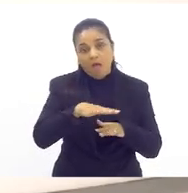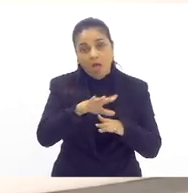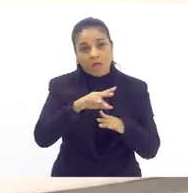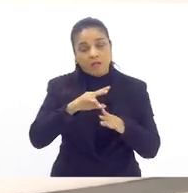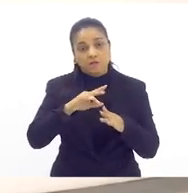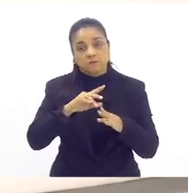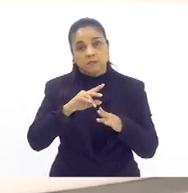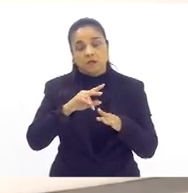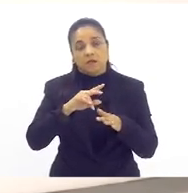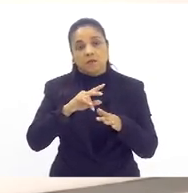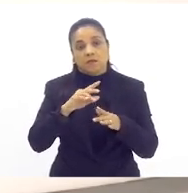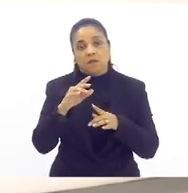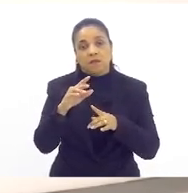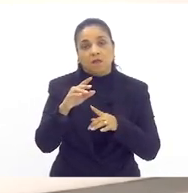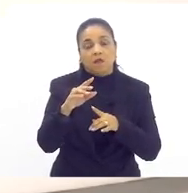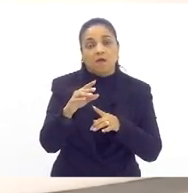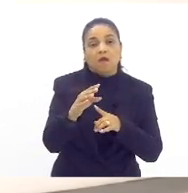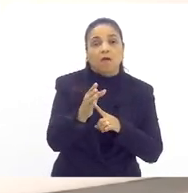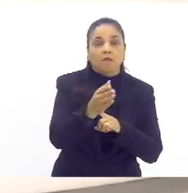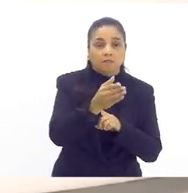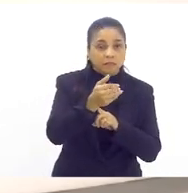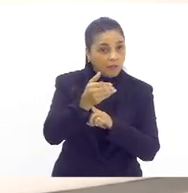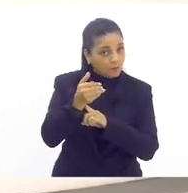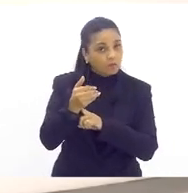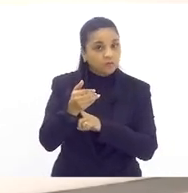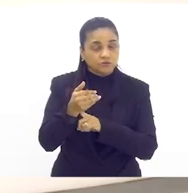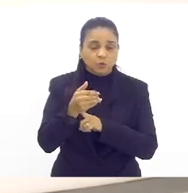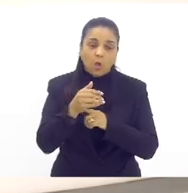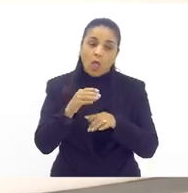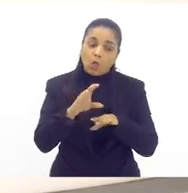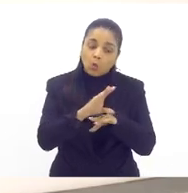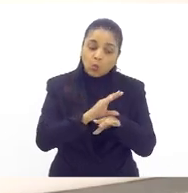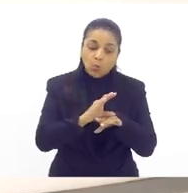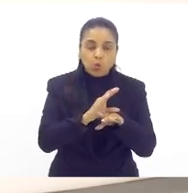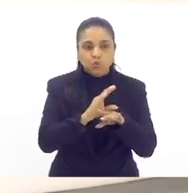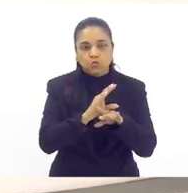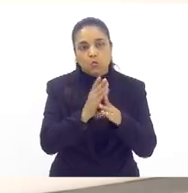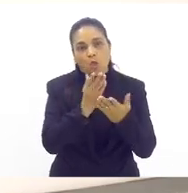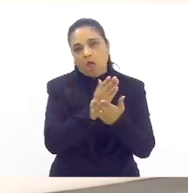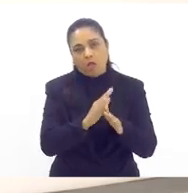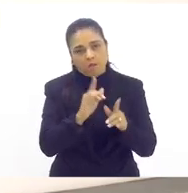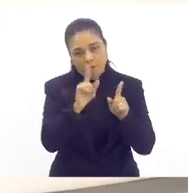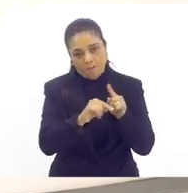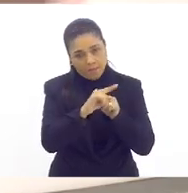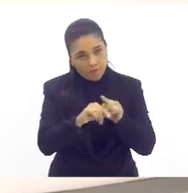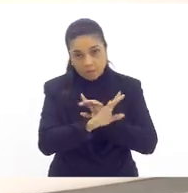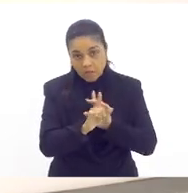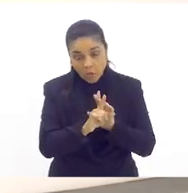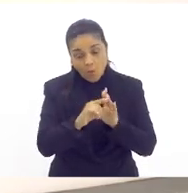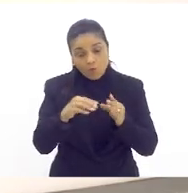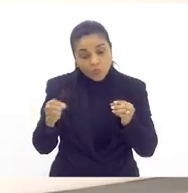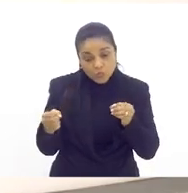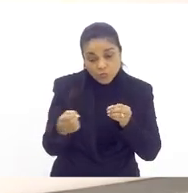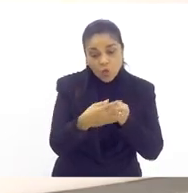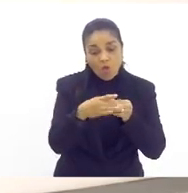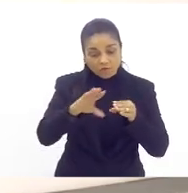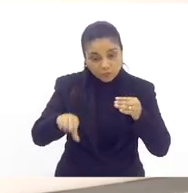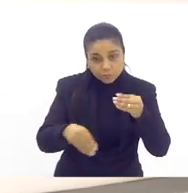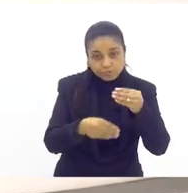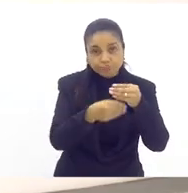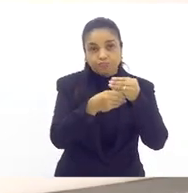Não tô dizendo que o cursos tem que ser excluídos cursos têm novos cursos têm que ser inseridos né